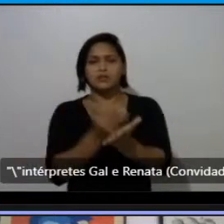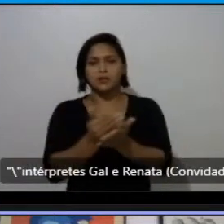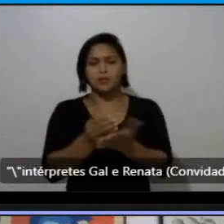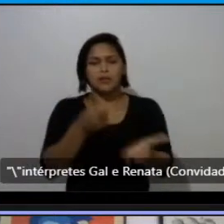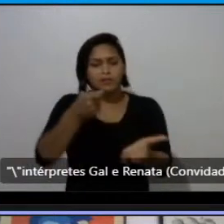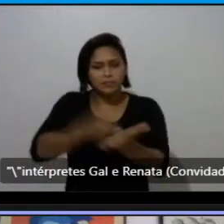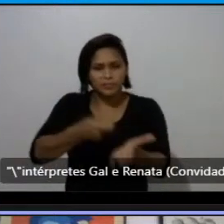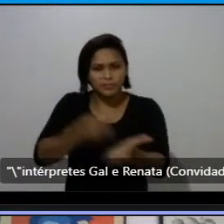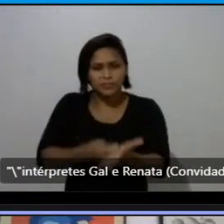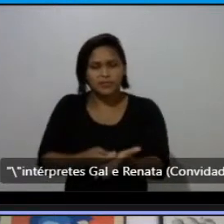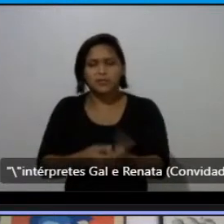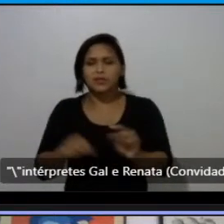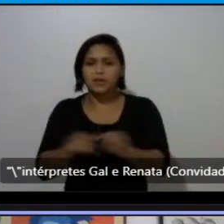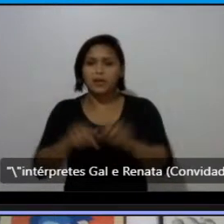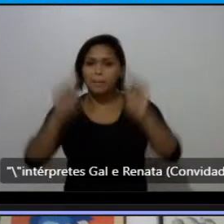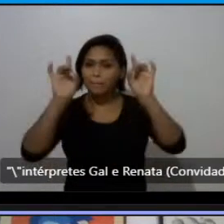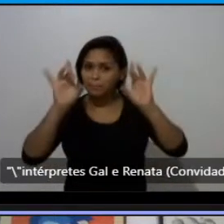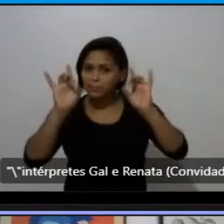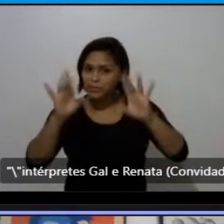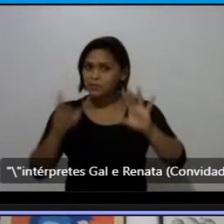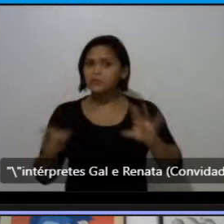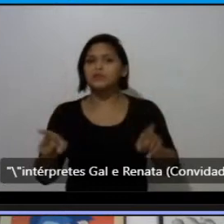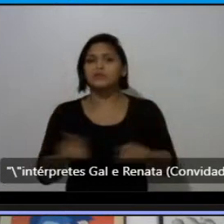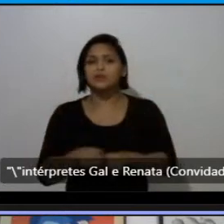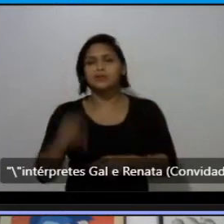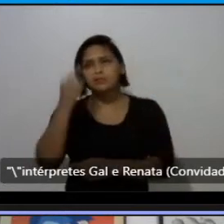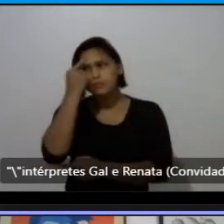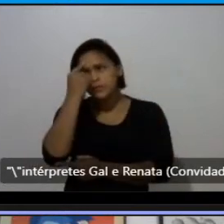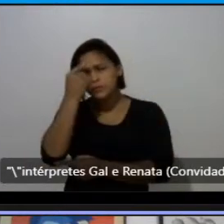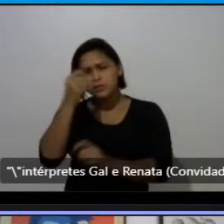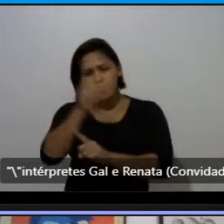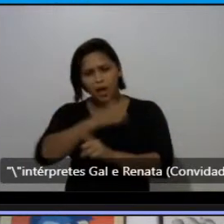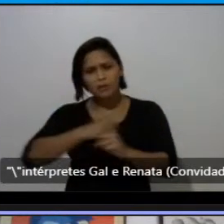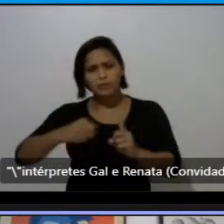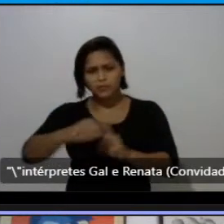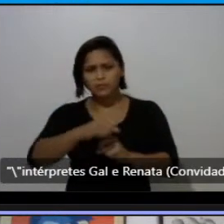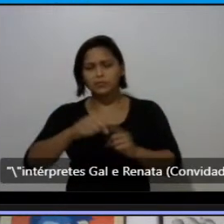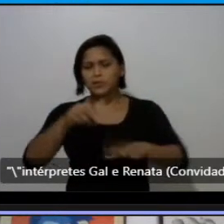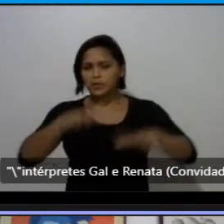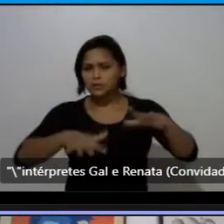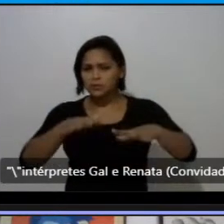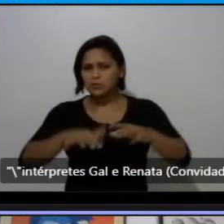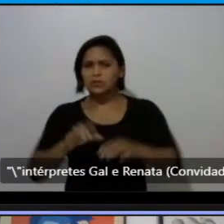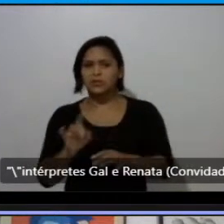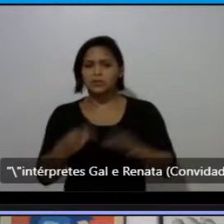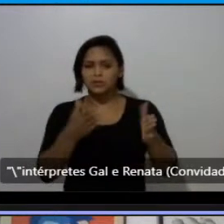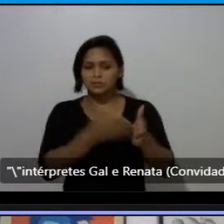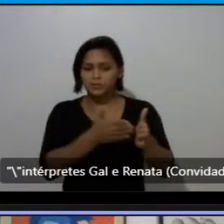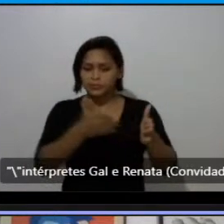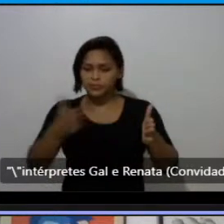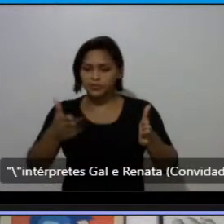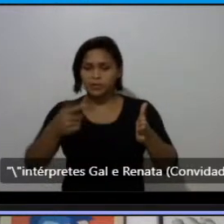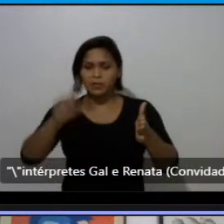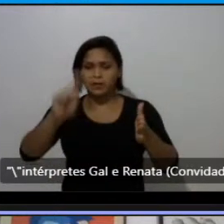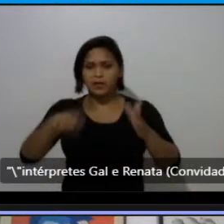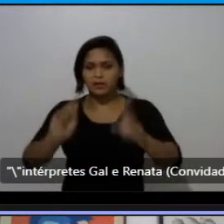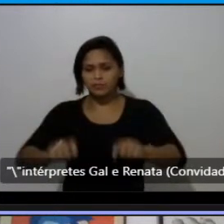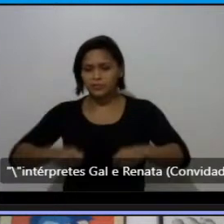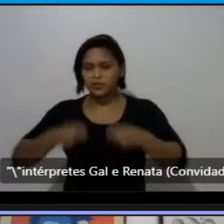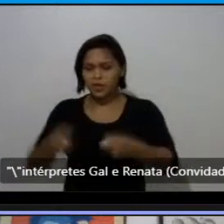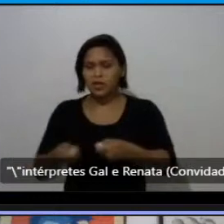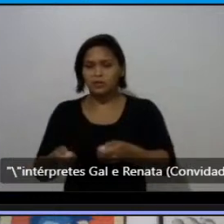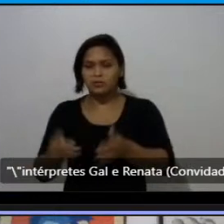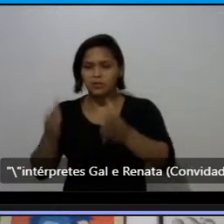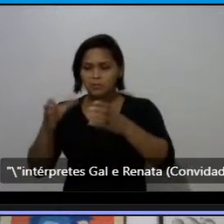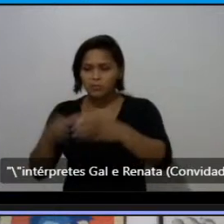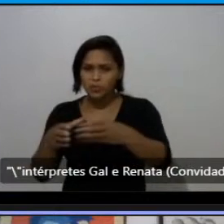resistência e, principalmente, né, para pensar o movimento social nesse sentido, não separando as lutas por